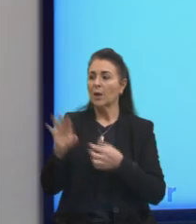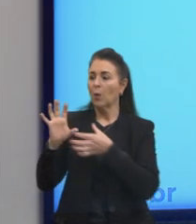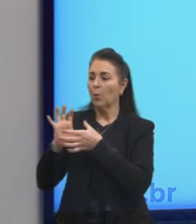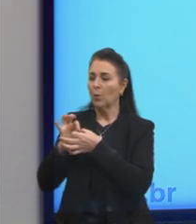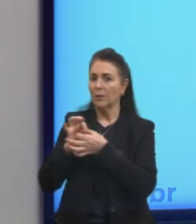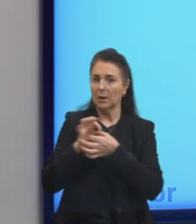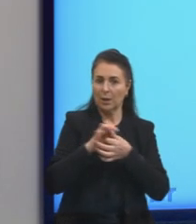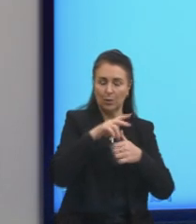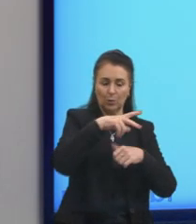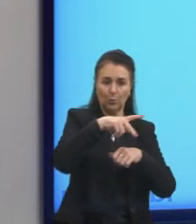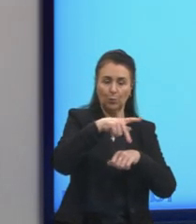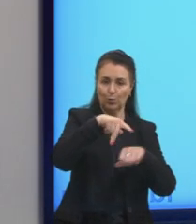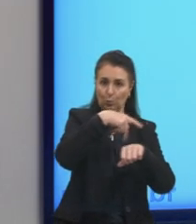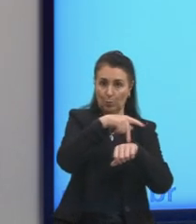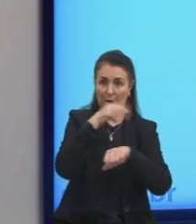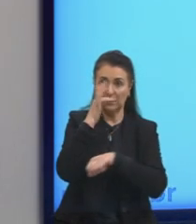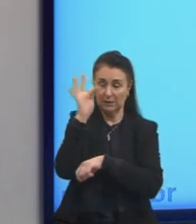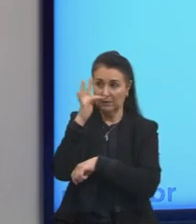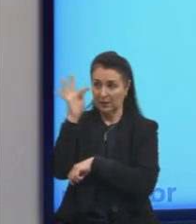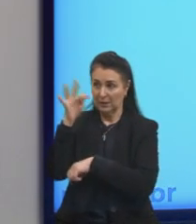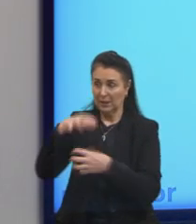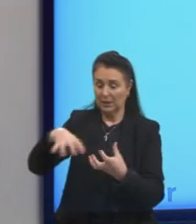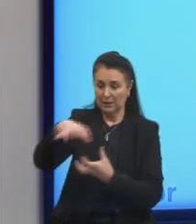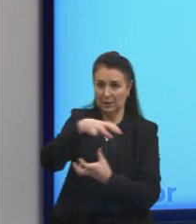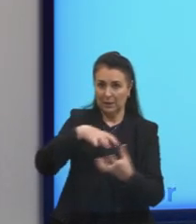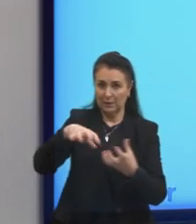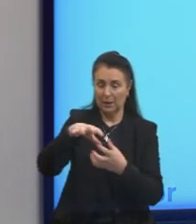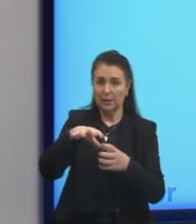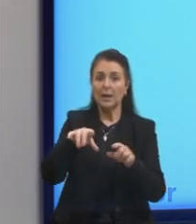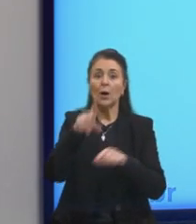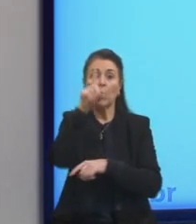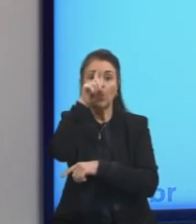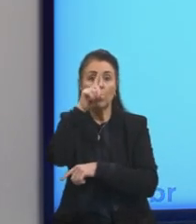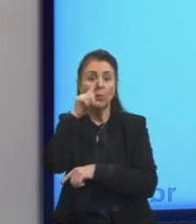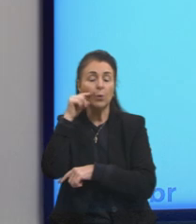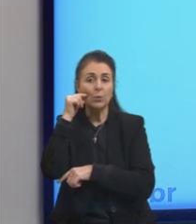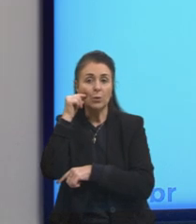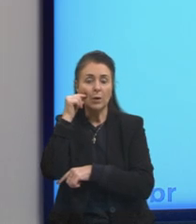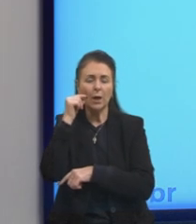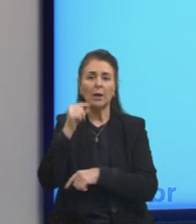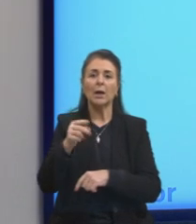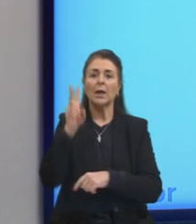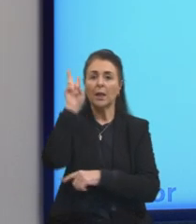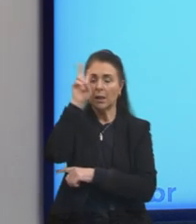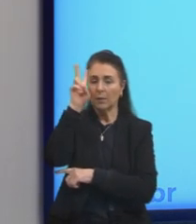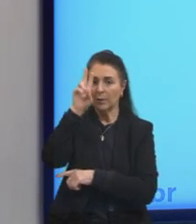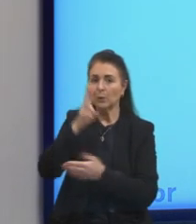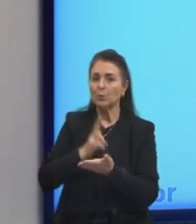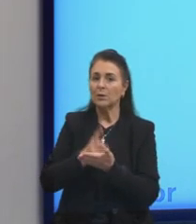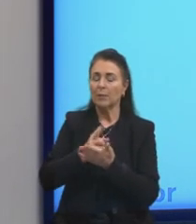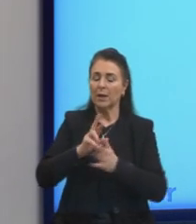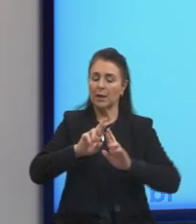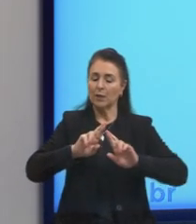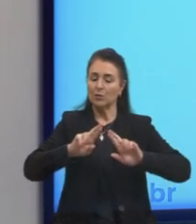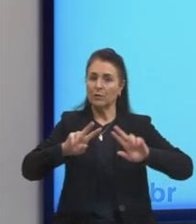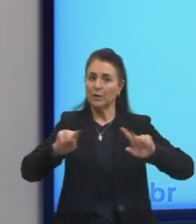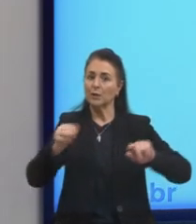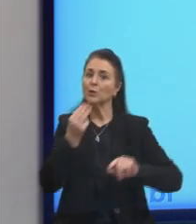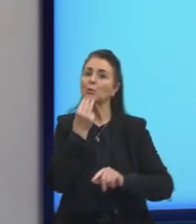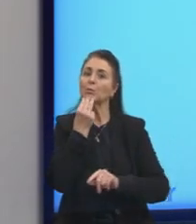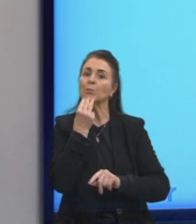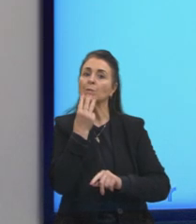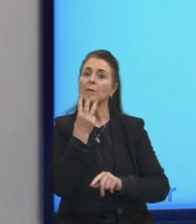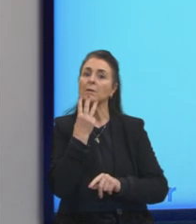a Revolução Francesa e o Durkheim é um camarada que só Relembrando ele é diferente do Max Bieber